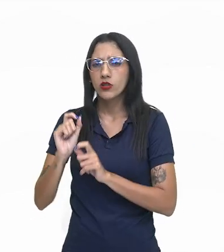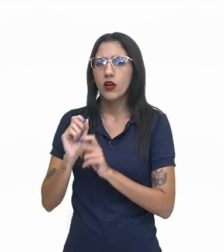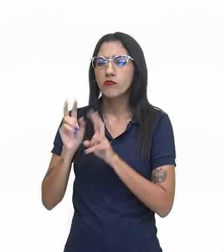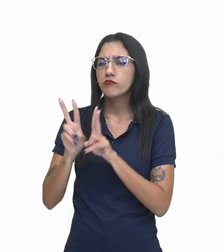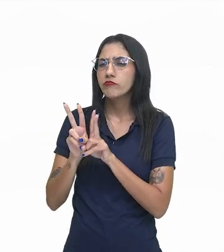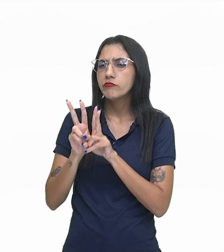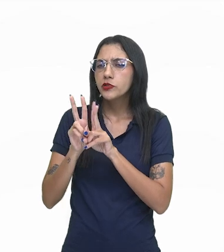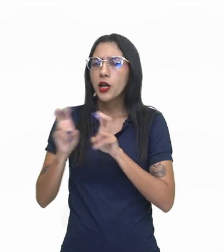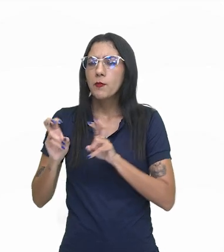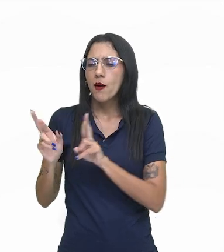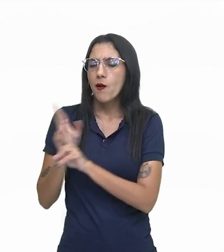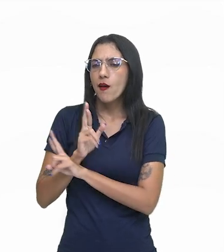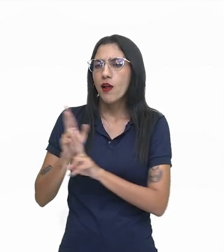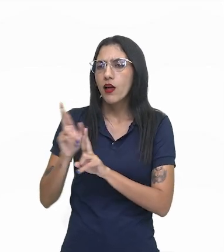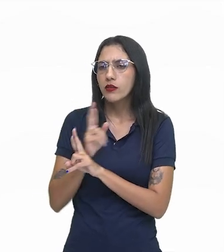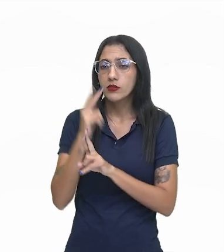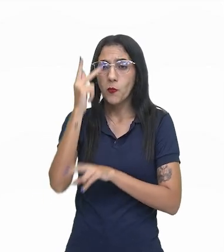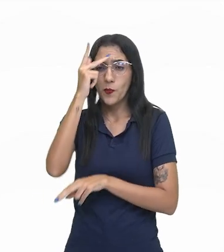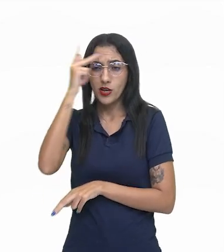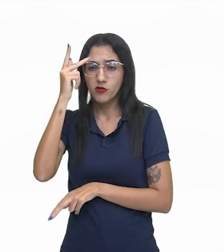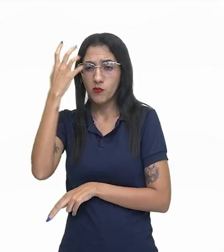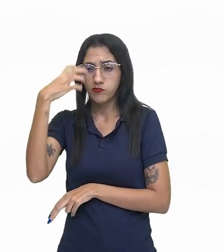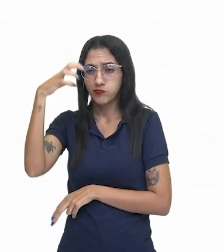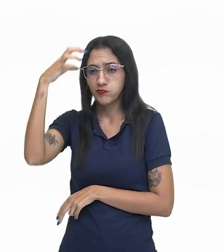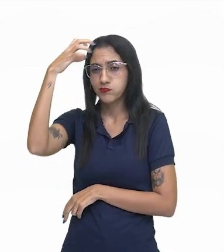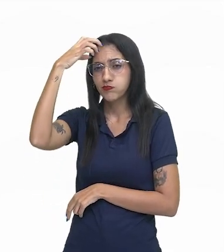e plebeias.